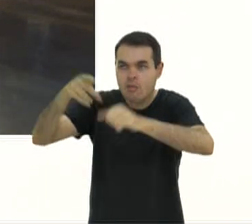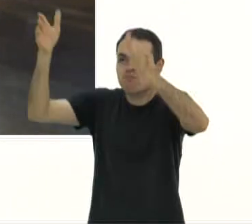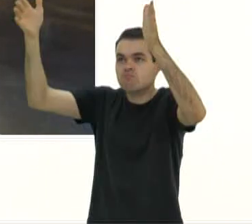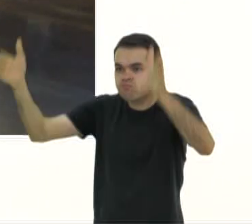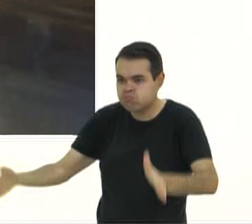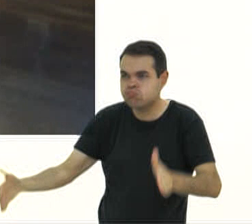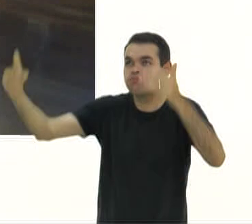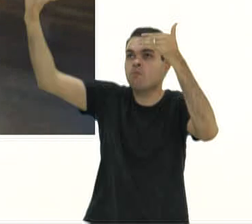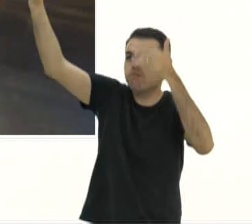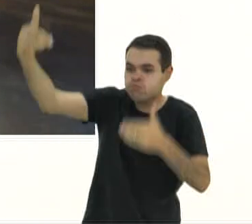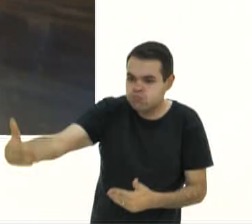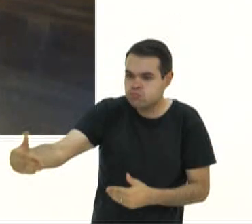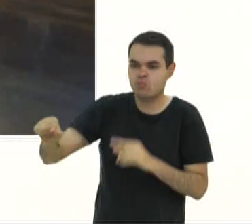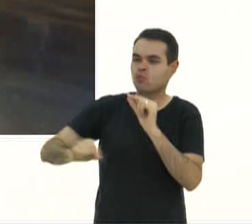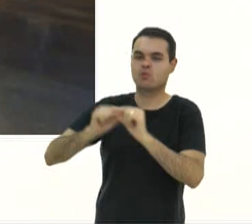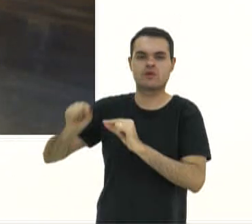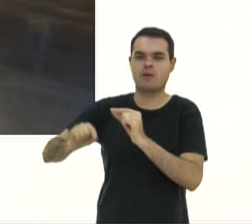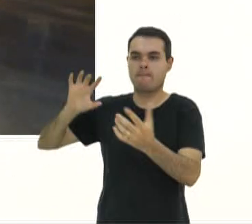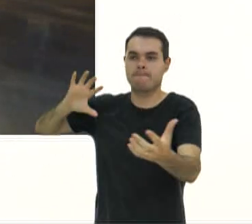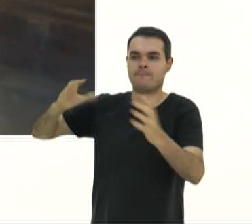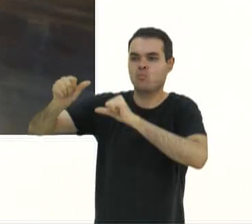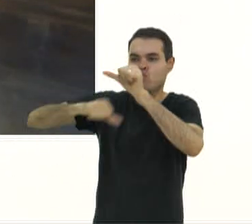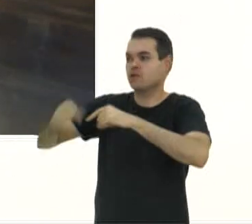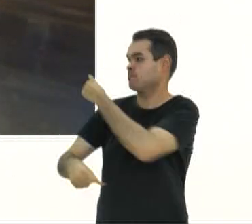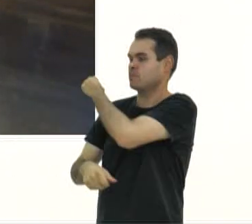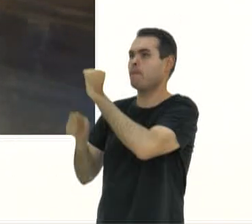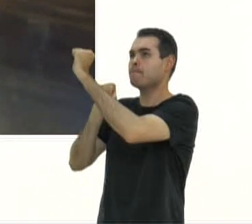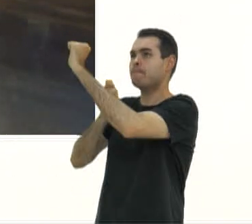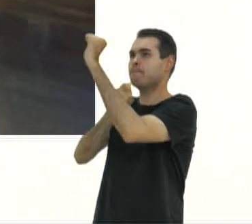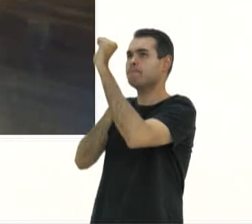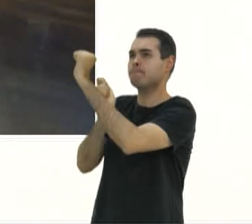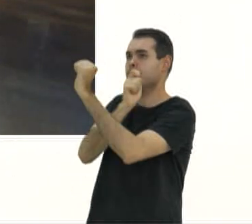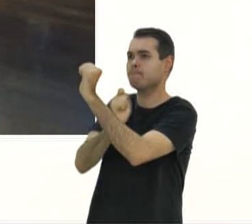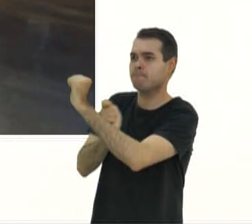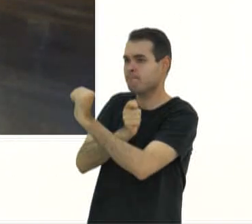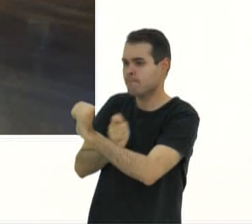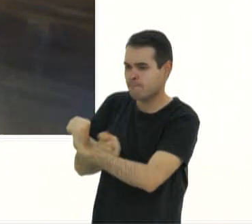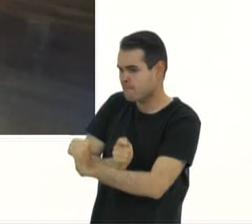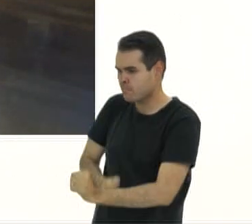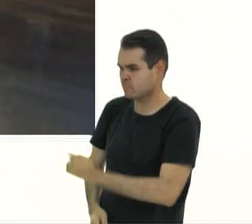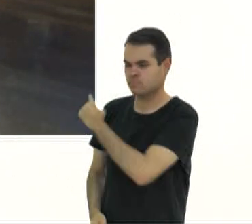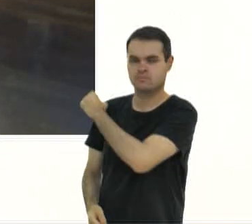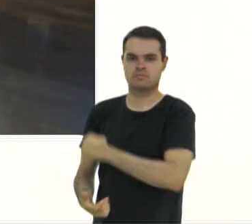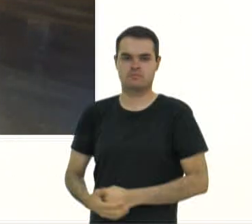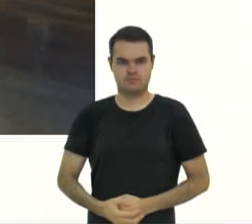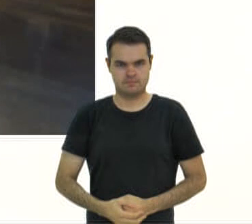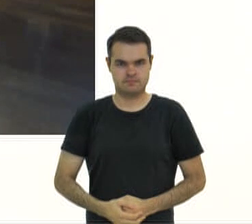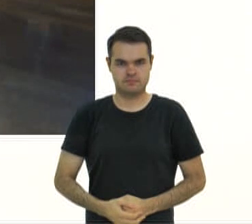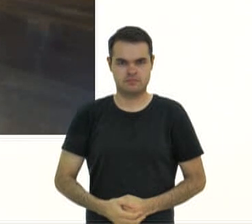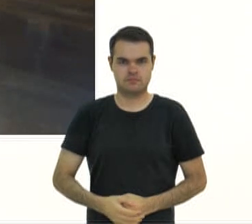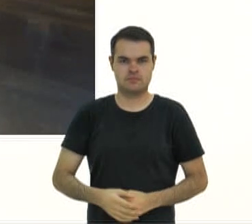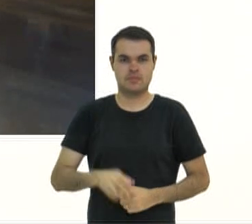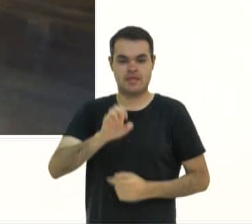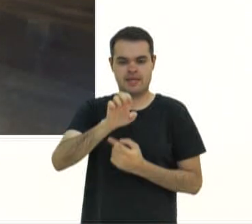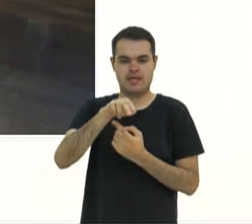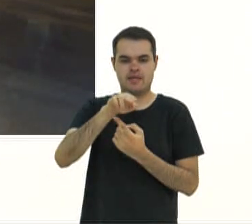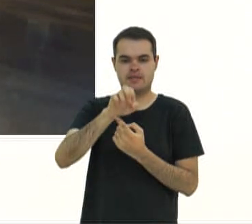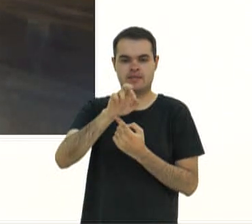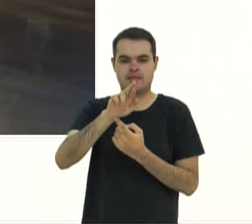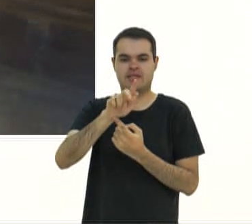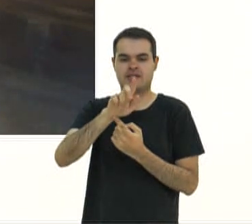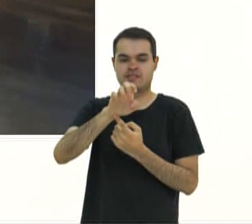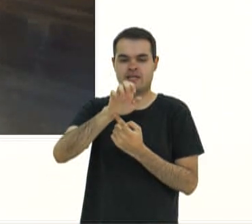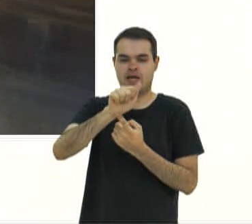sendo convertida em uma figura como essa. Nesse processo, a questão da energia ou da